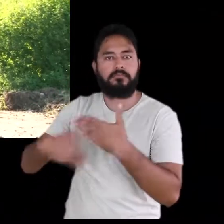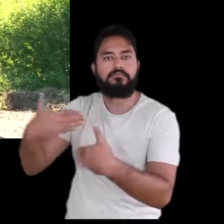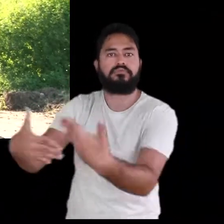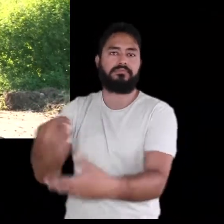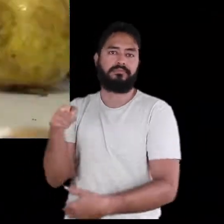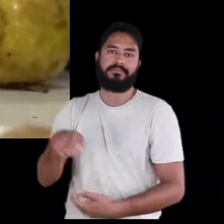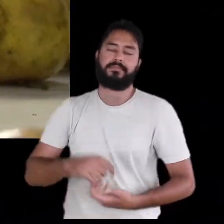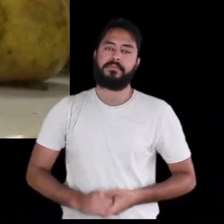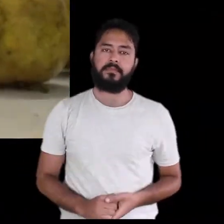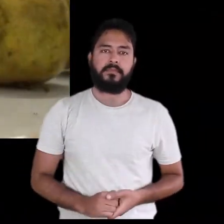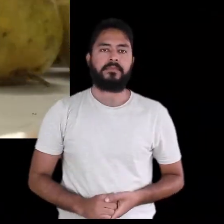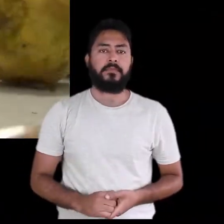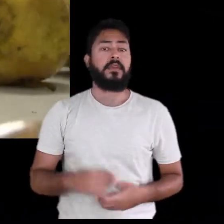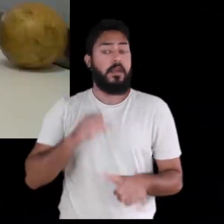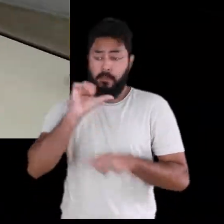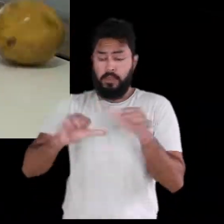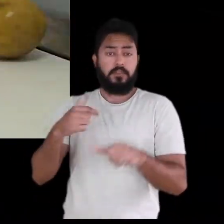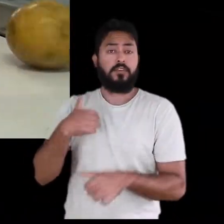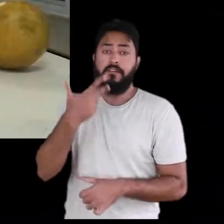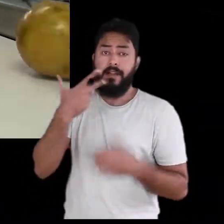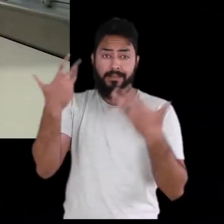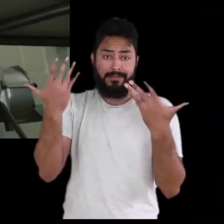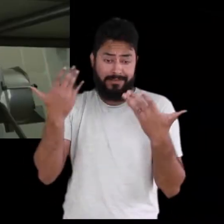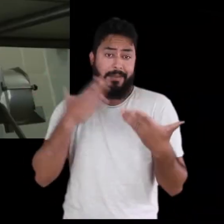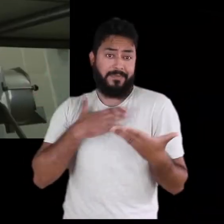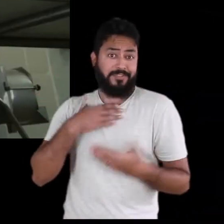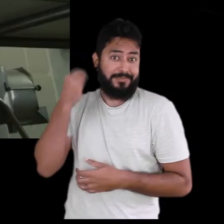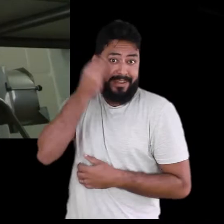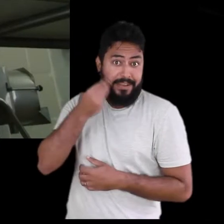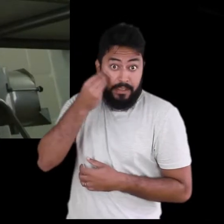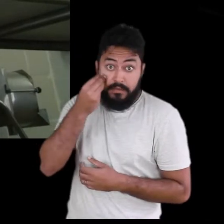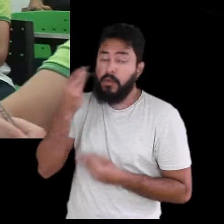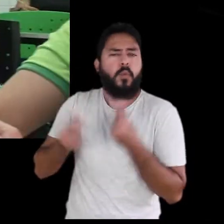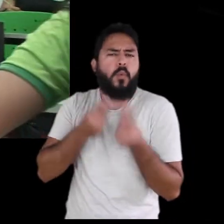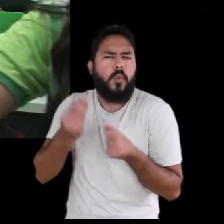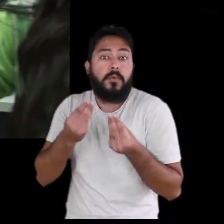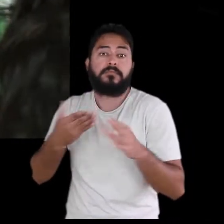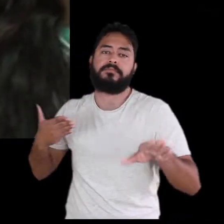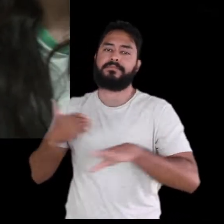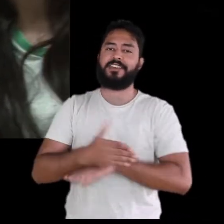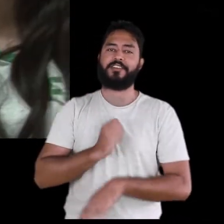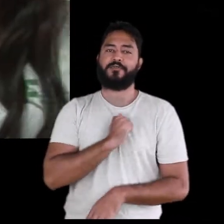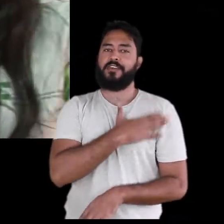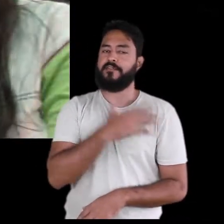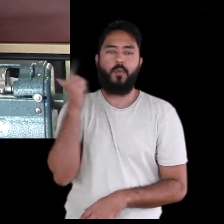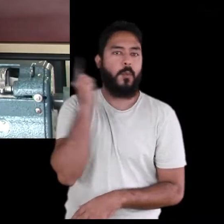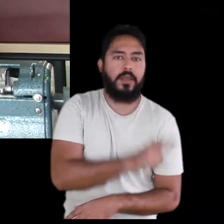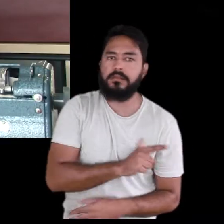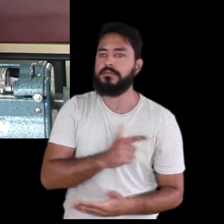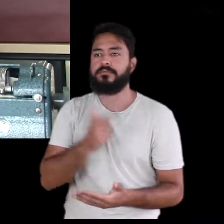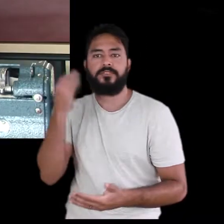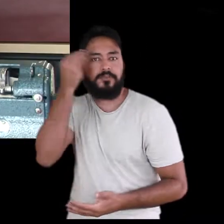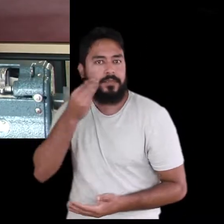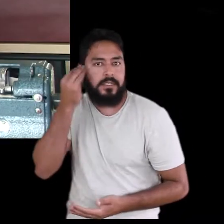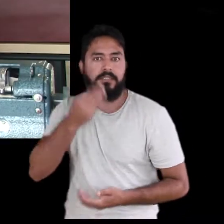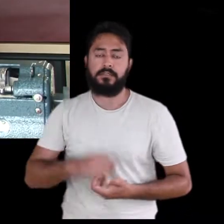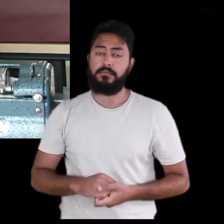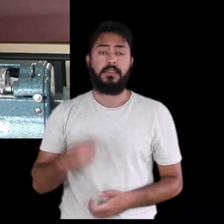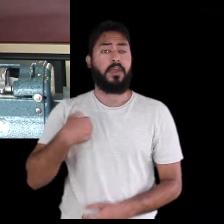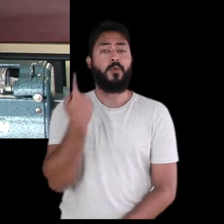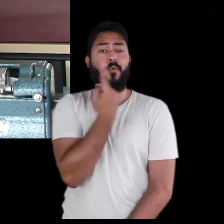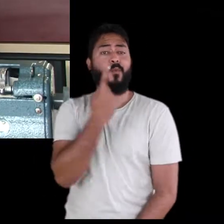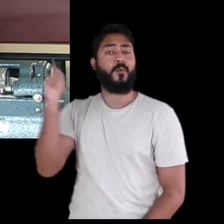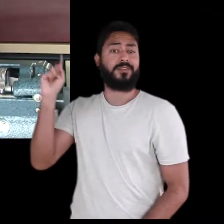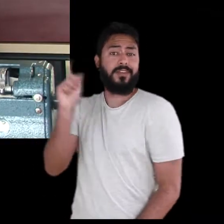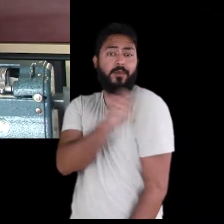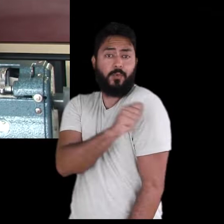contribuir de alguma forma essa mudança tudinho que eu tô falando esse tipo de experiência eu tive depois que eu comecei a entrar no Yacht sou a